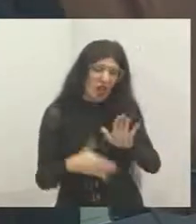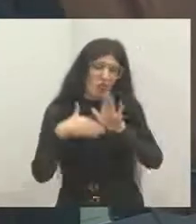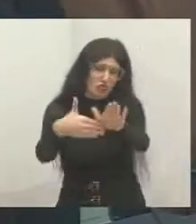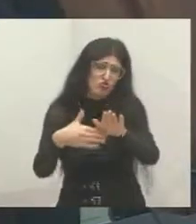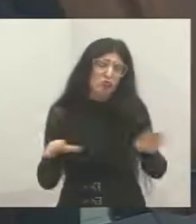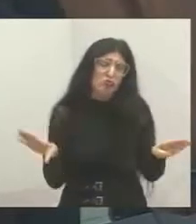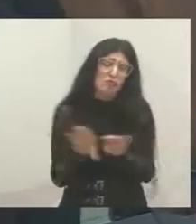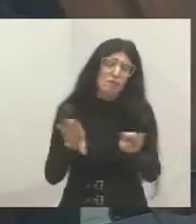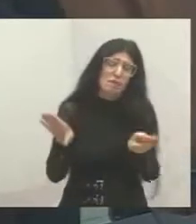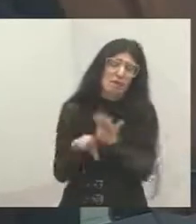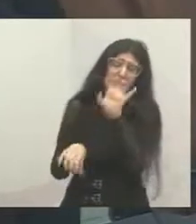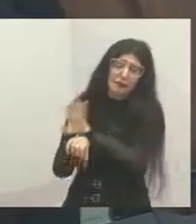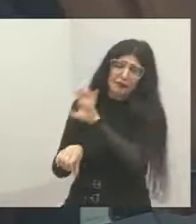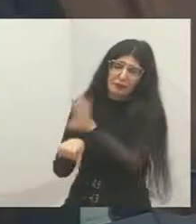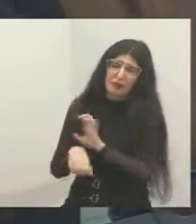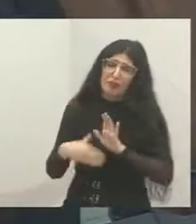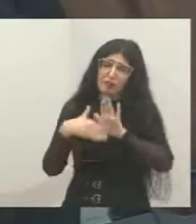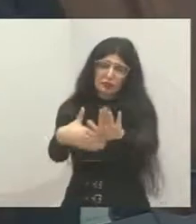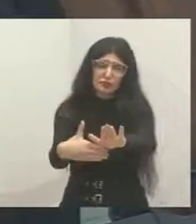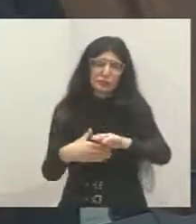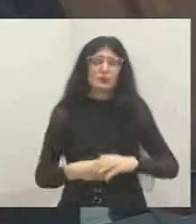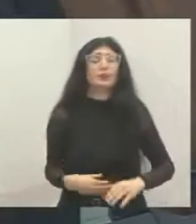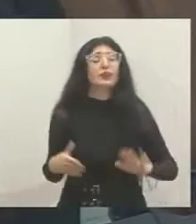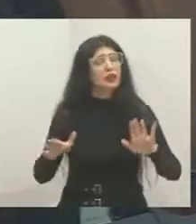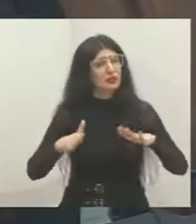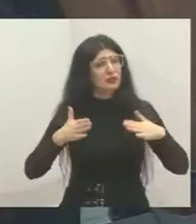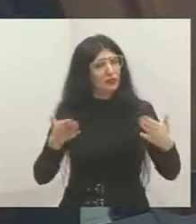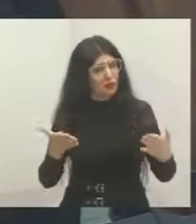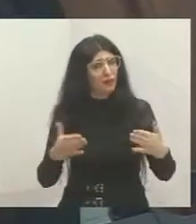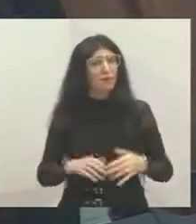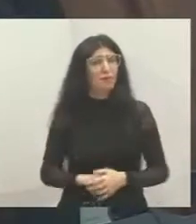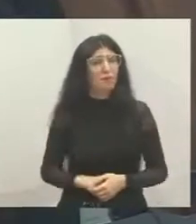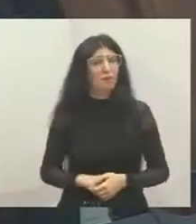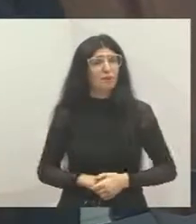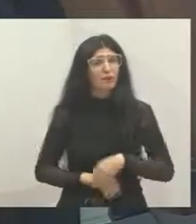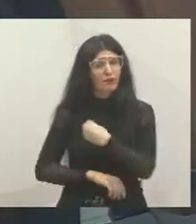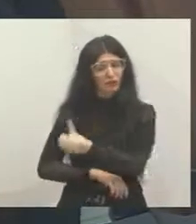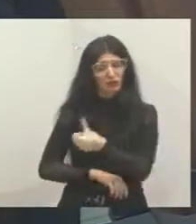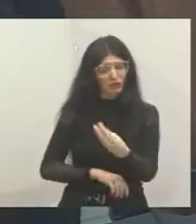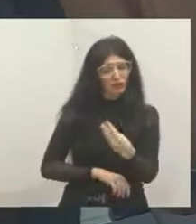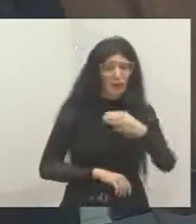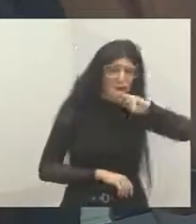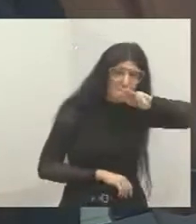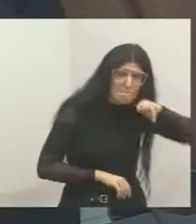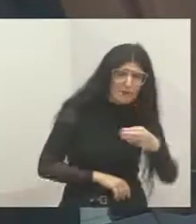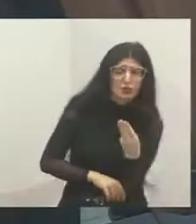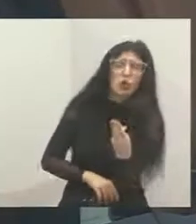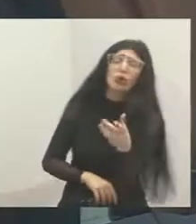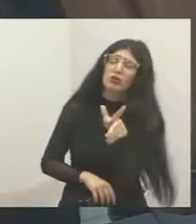Estado. E aqui, quando você fala que tem 63 milhões,